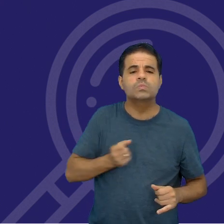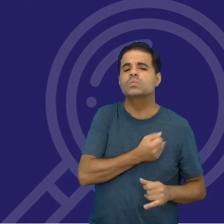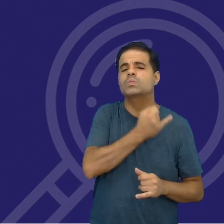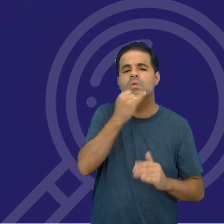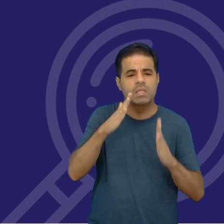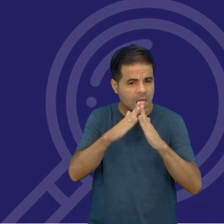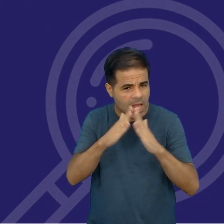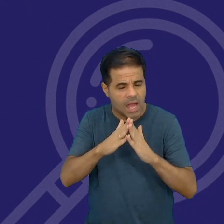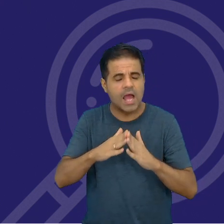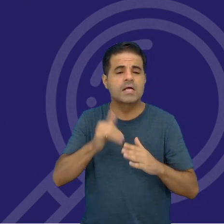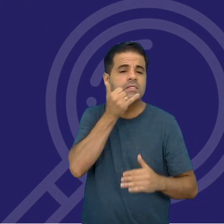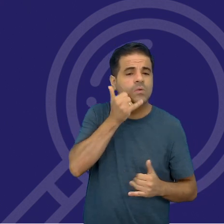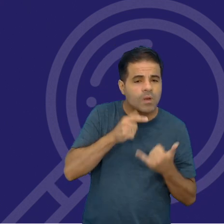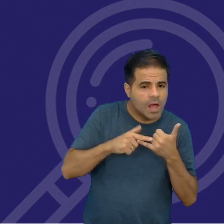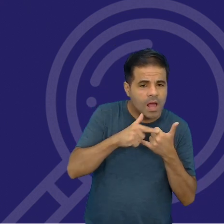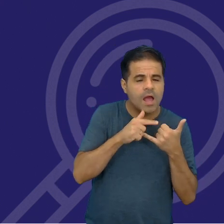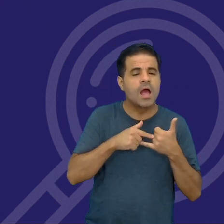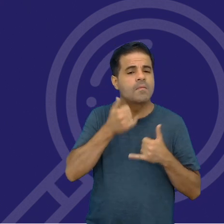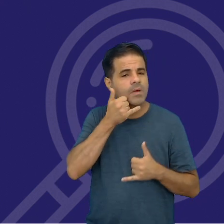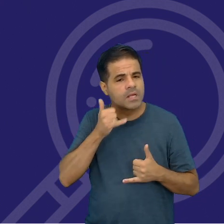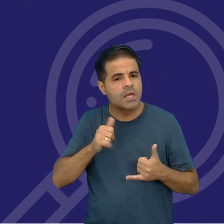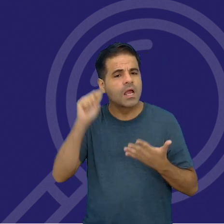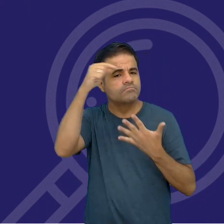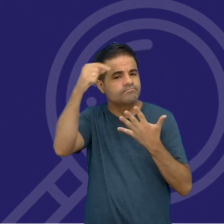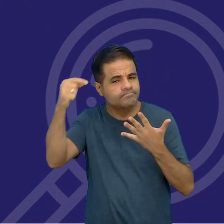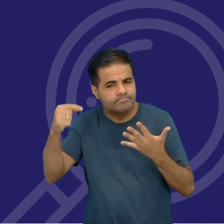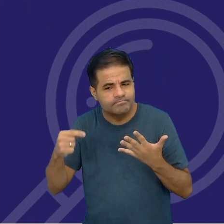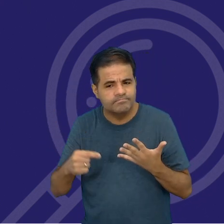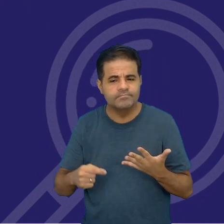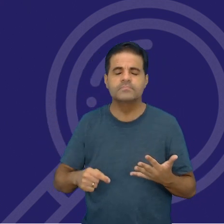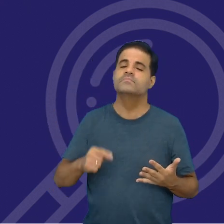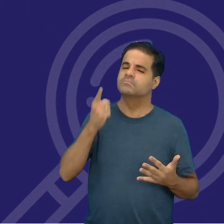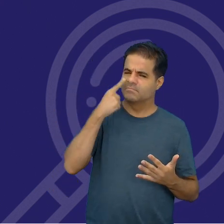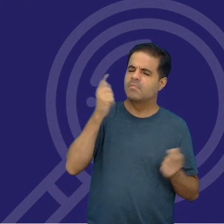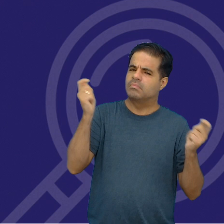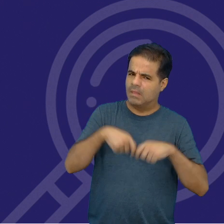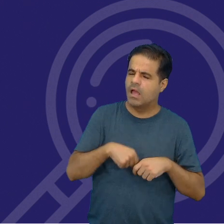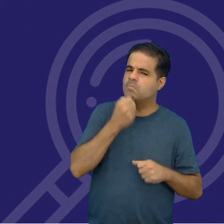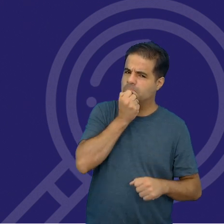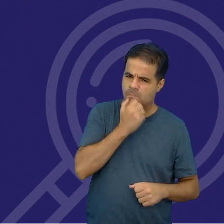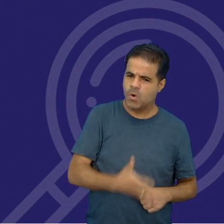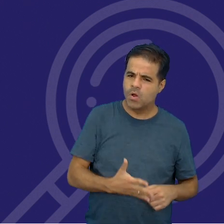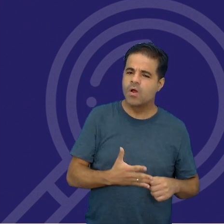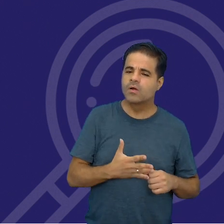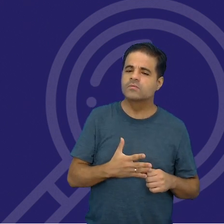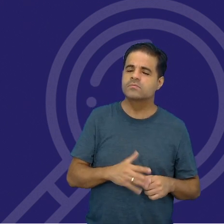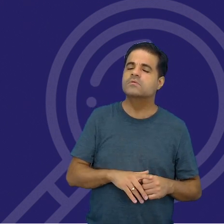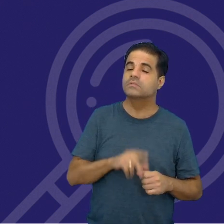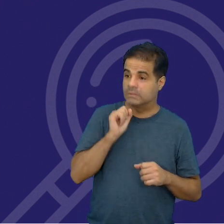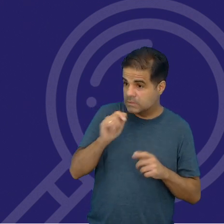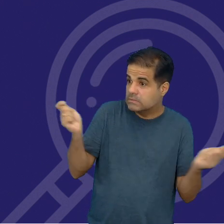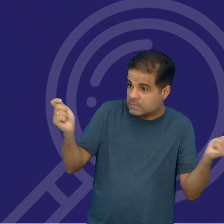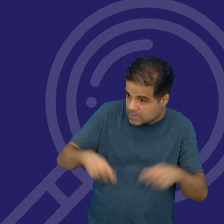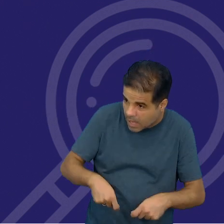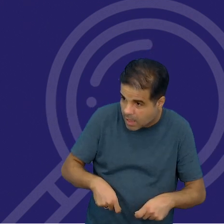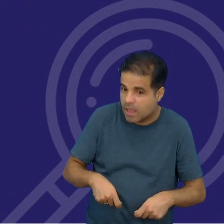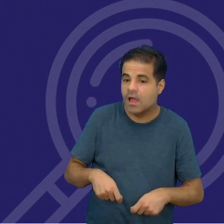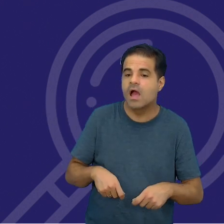né, simular os aparelhos e tudo mais. Então, vale a pena, se for